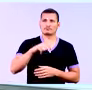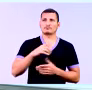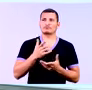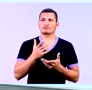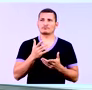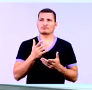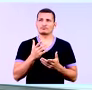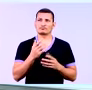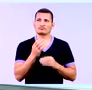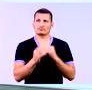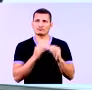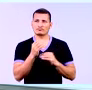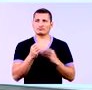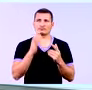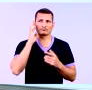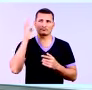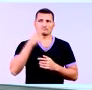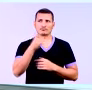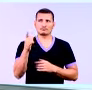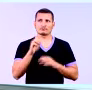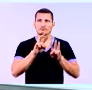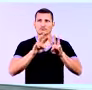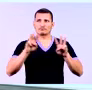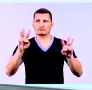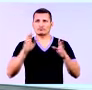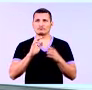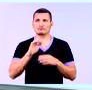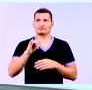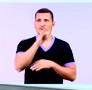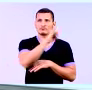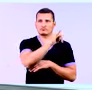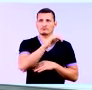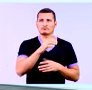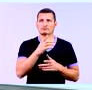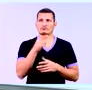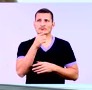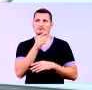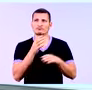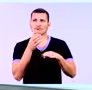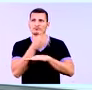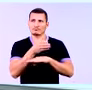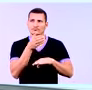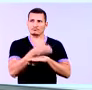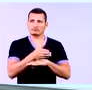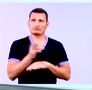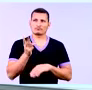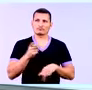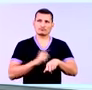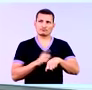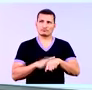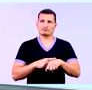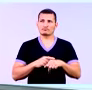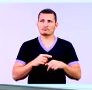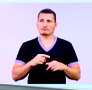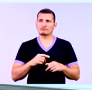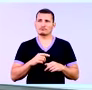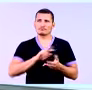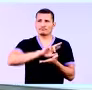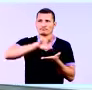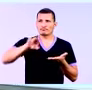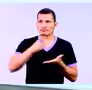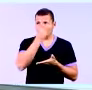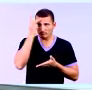Imagine vocês um site de uma companhia aérea num dia de promoção, ele é acessado ao mesmo minuto, ao mesmo segundo por milhares de pessoas.